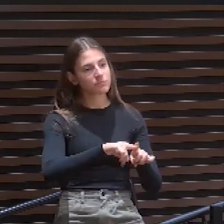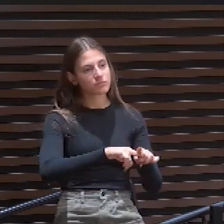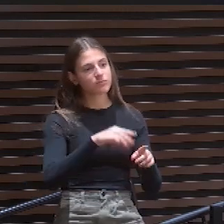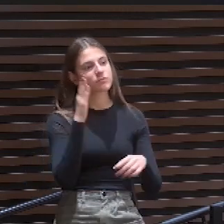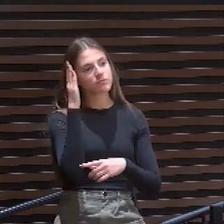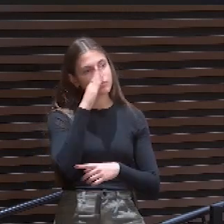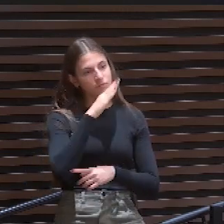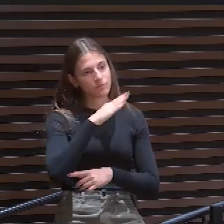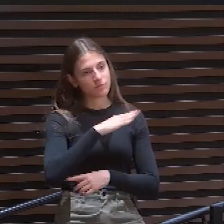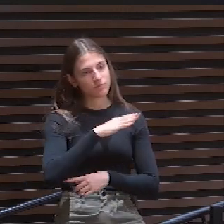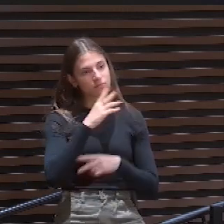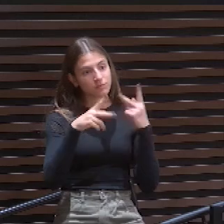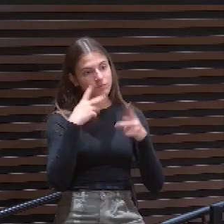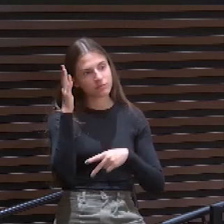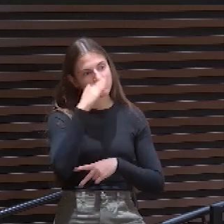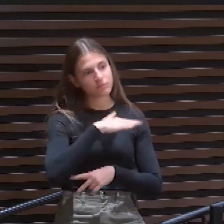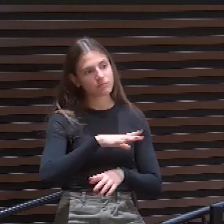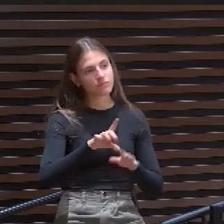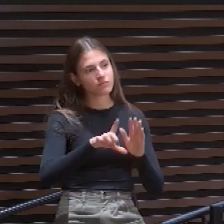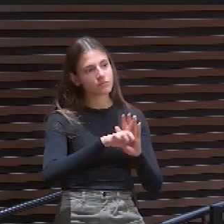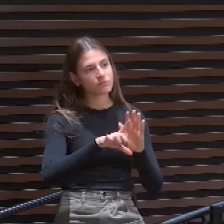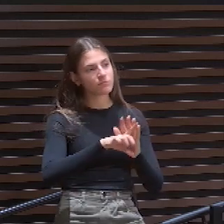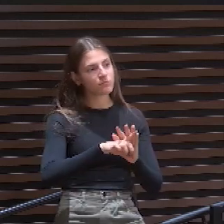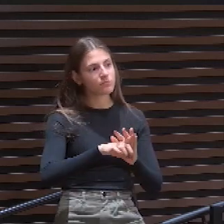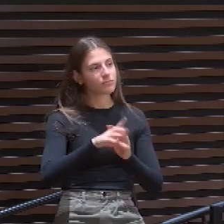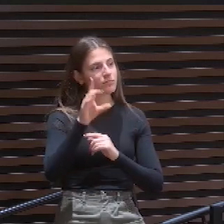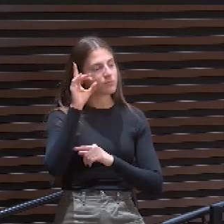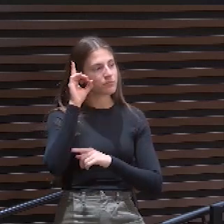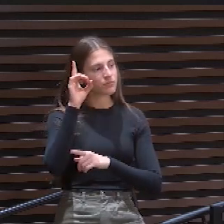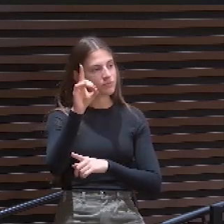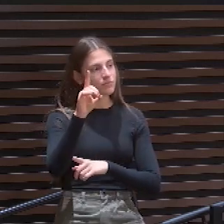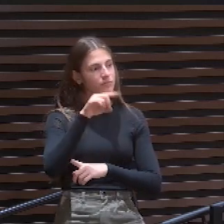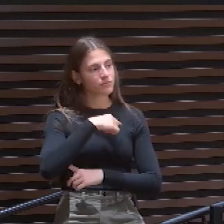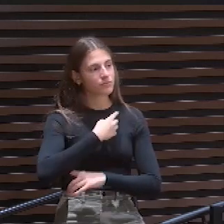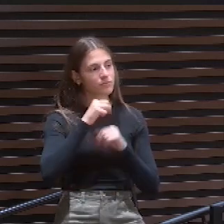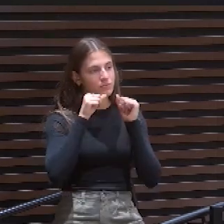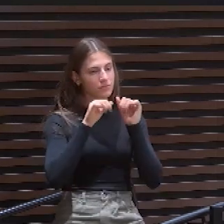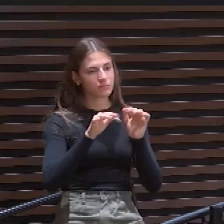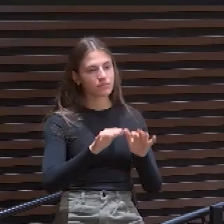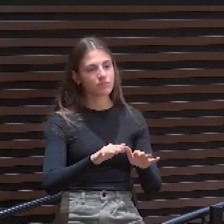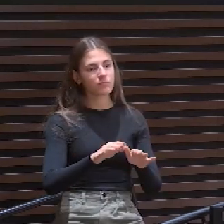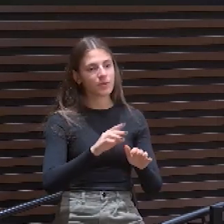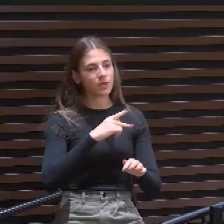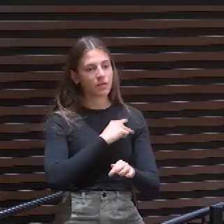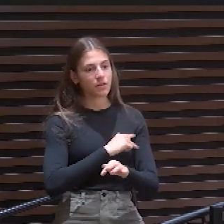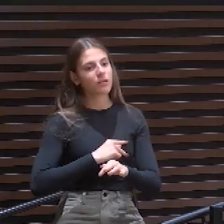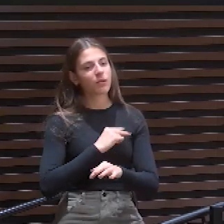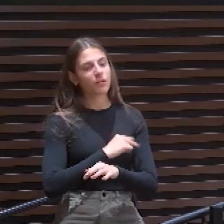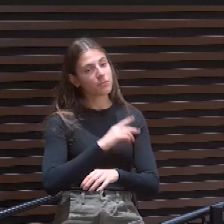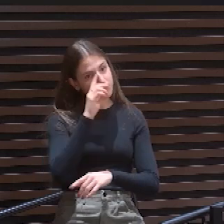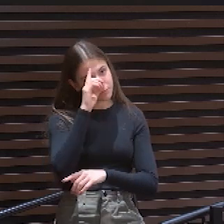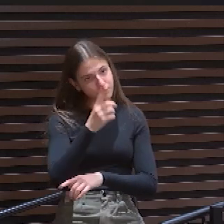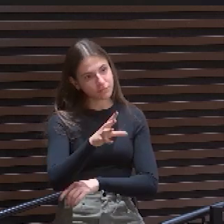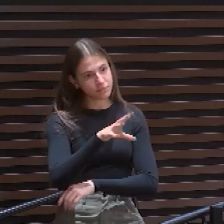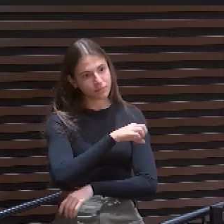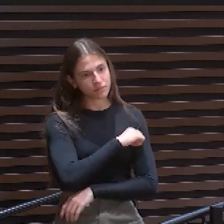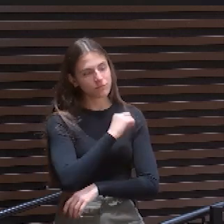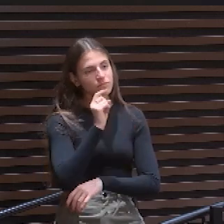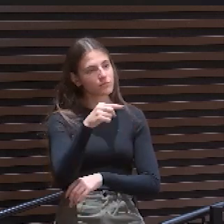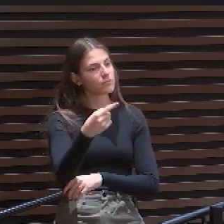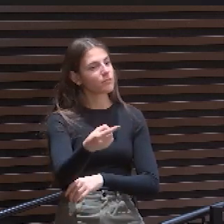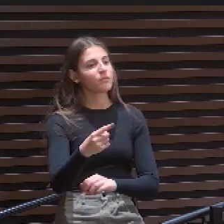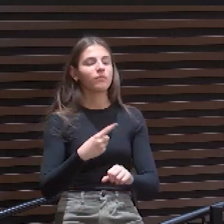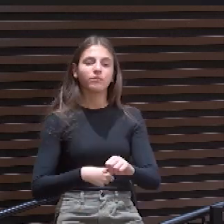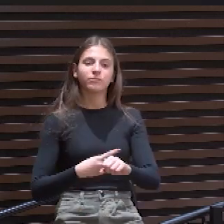e julgar a lei que Deus estabeleceu ao ordenar o amor ao próximo. Logo, quando se